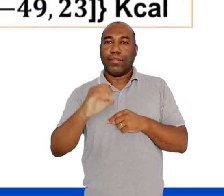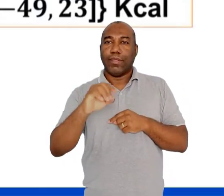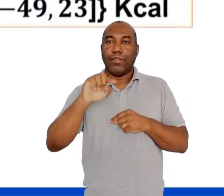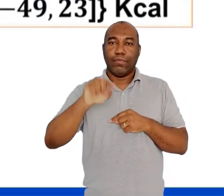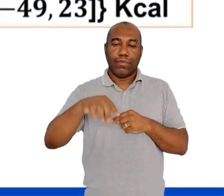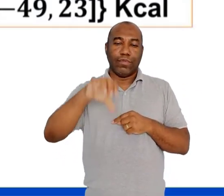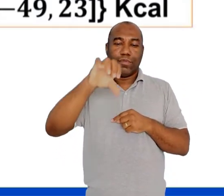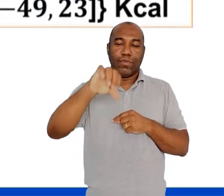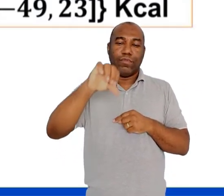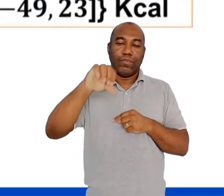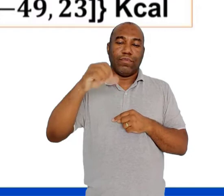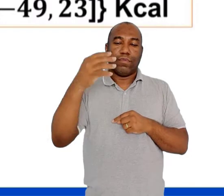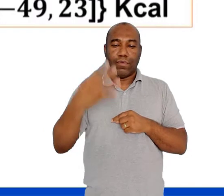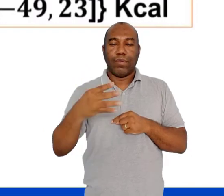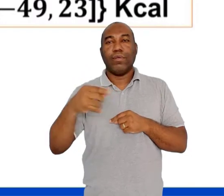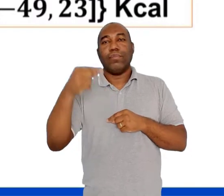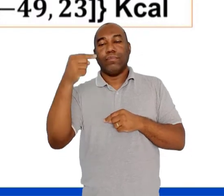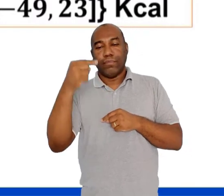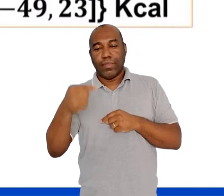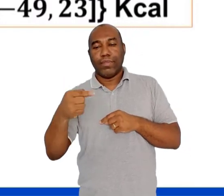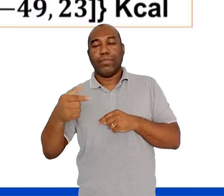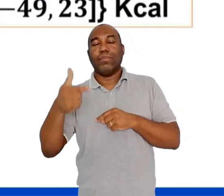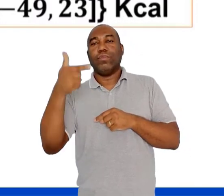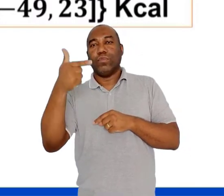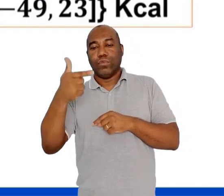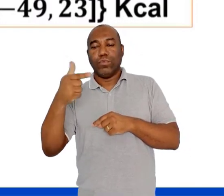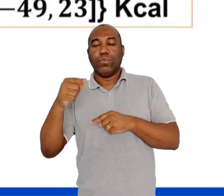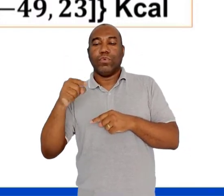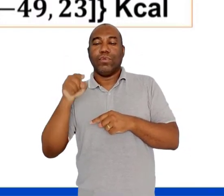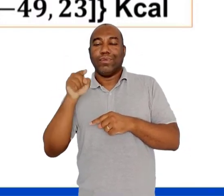83,24, mais duas vezes menos